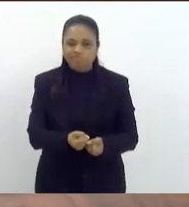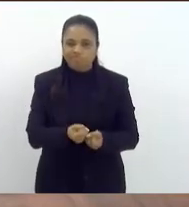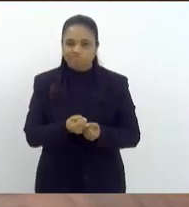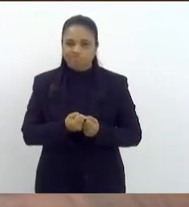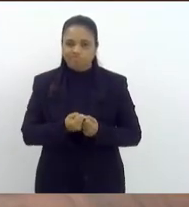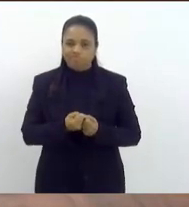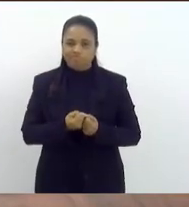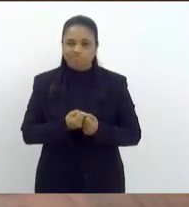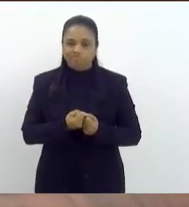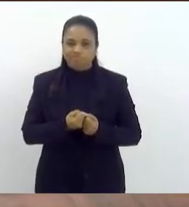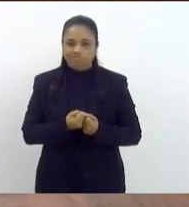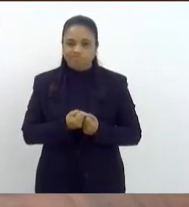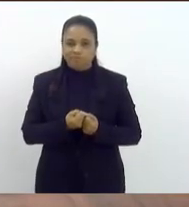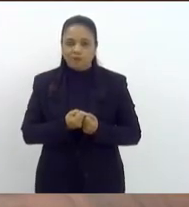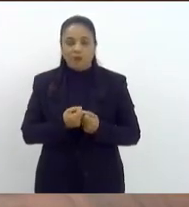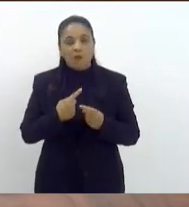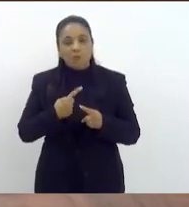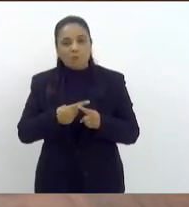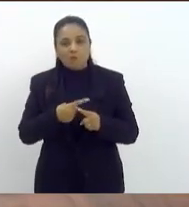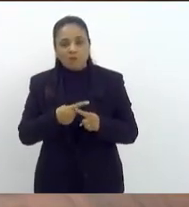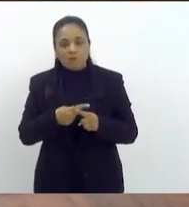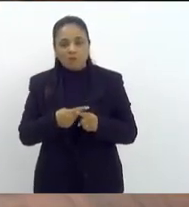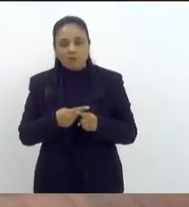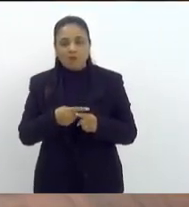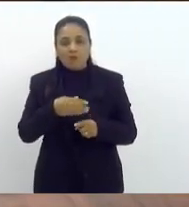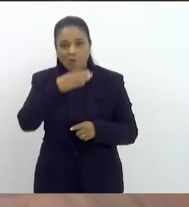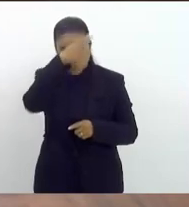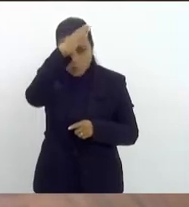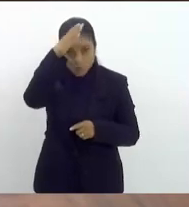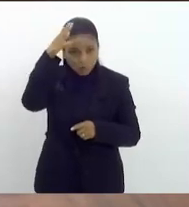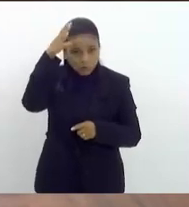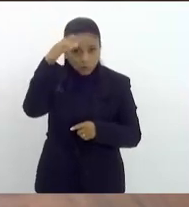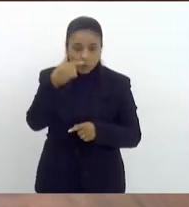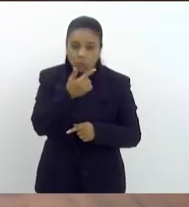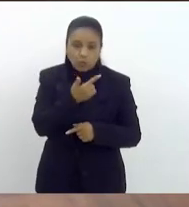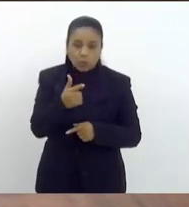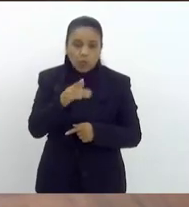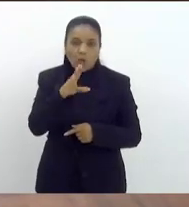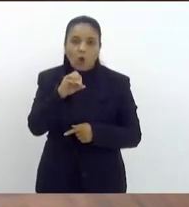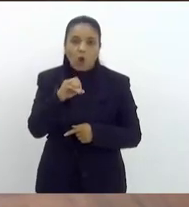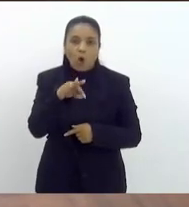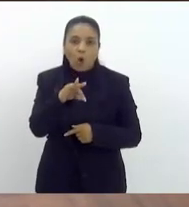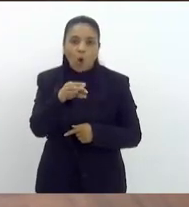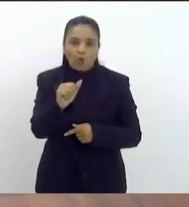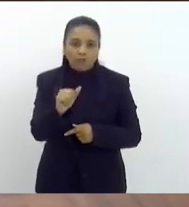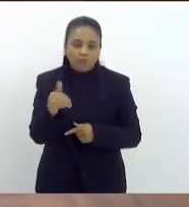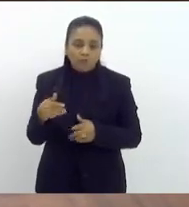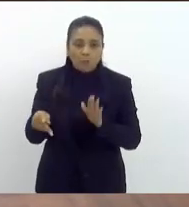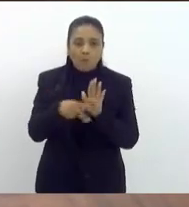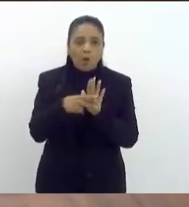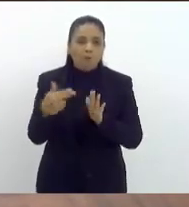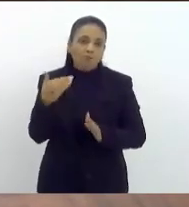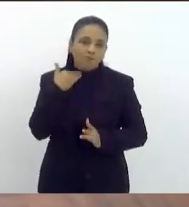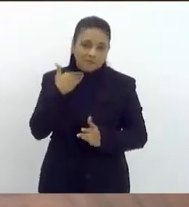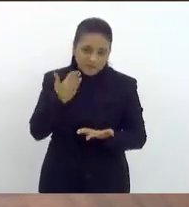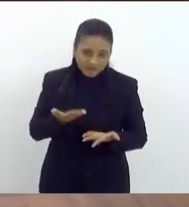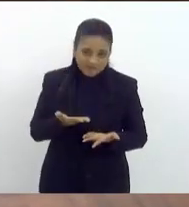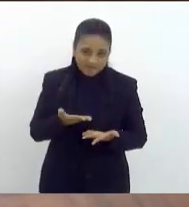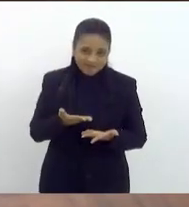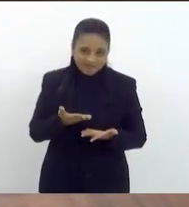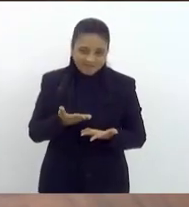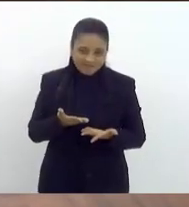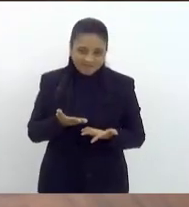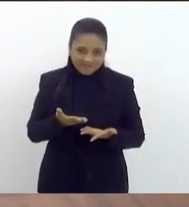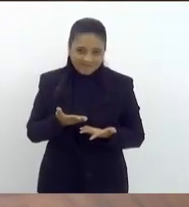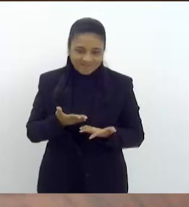conta do Consumidor talvez não ter uma conta naquela agência não ter uma conta naquele banco e a gente